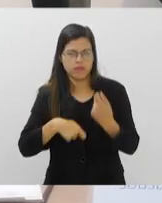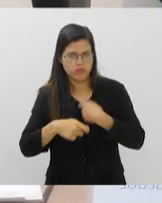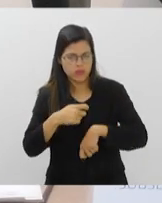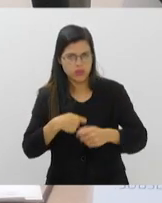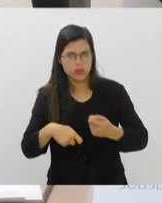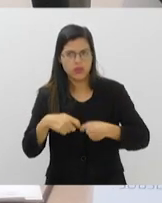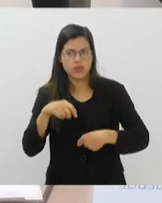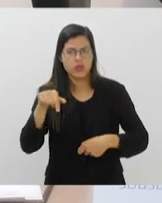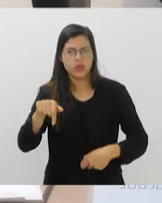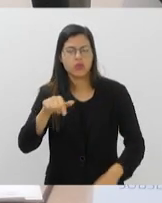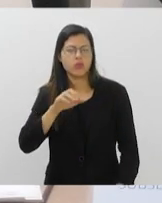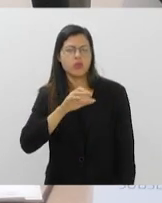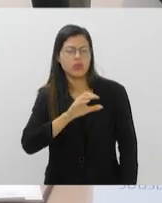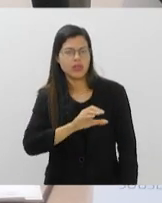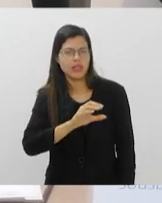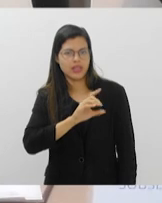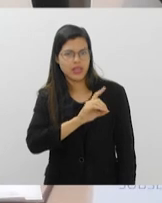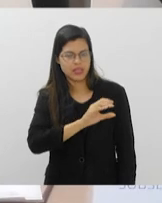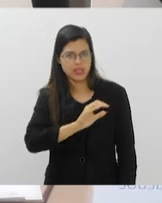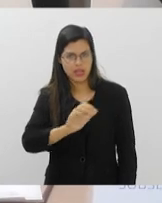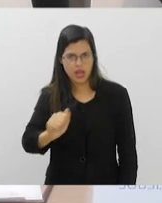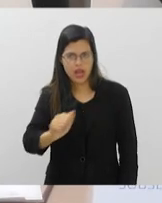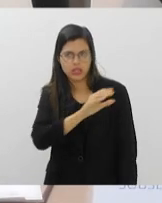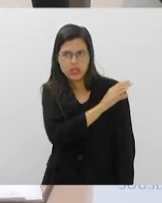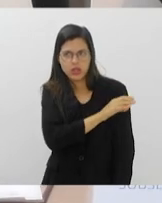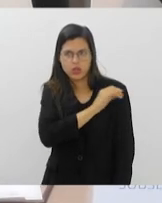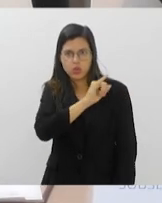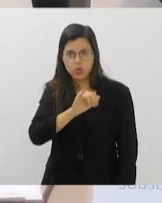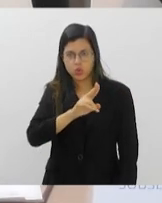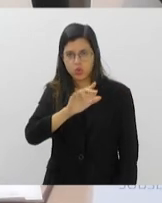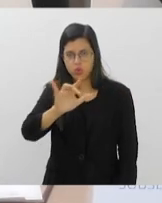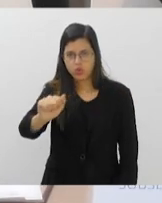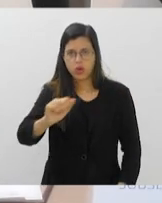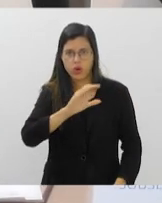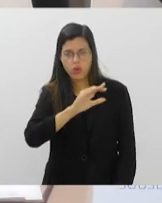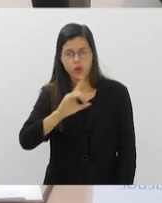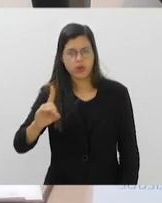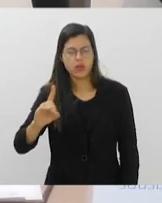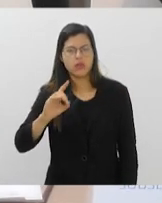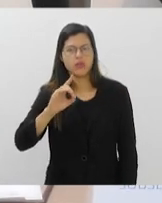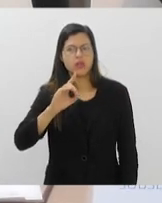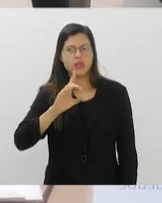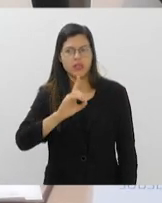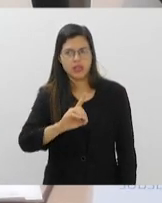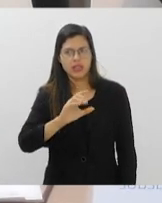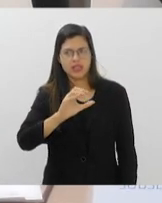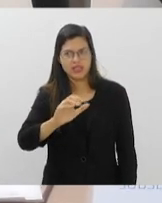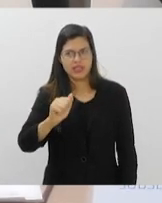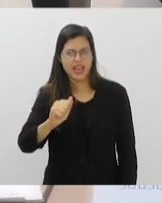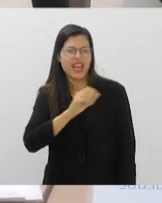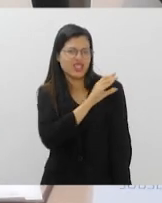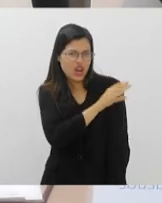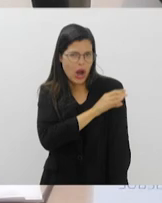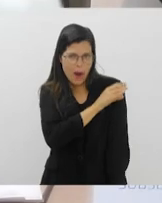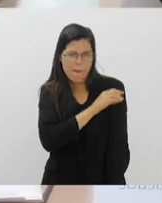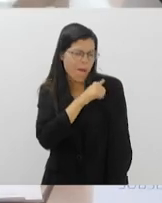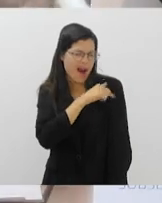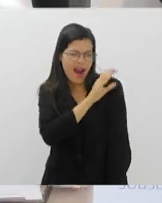dca de Campos Júnior de Souza Elias Gonçalves coordenadora do CMC DC de Campos Campos